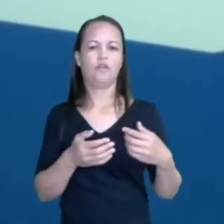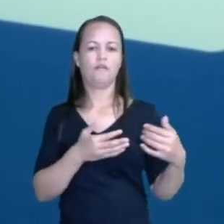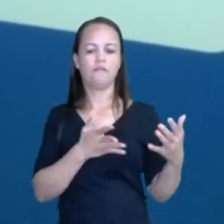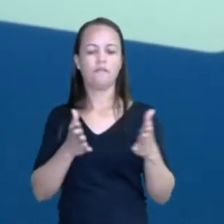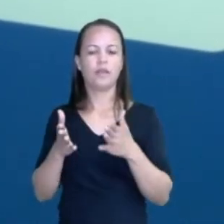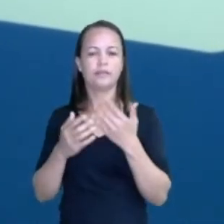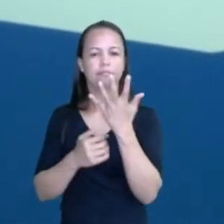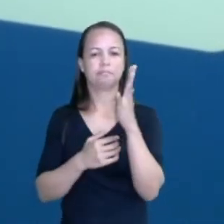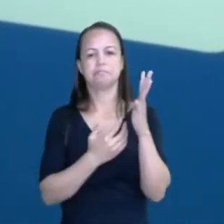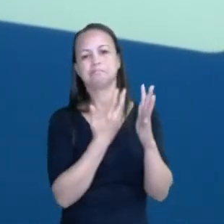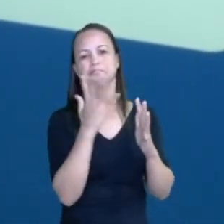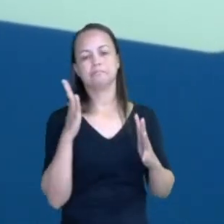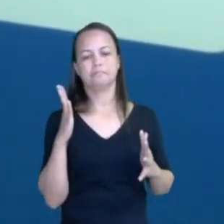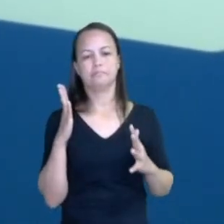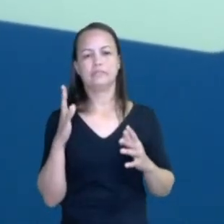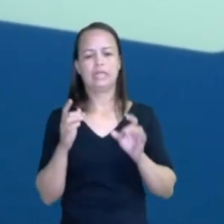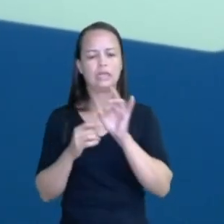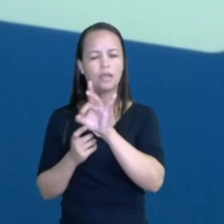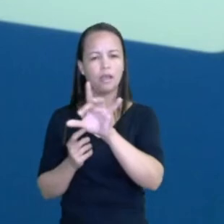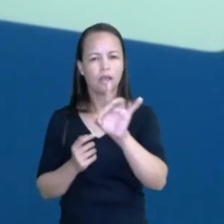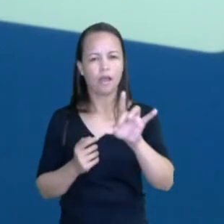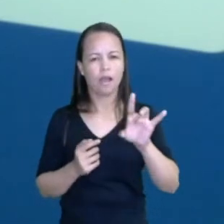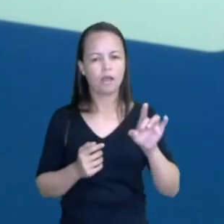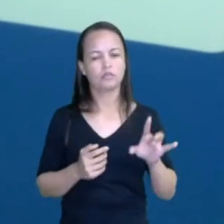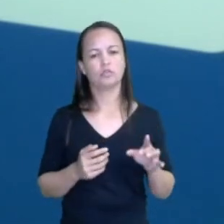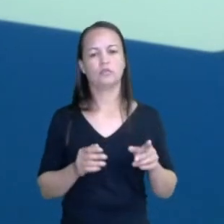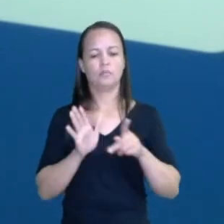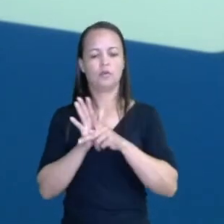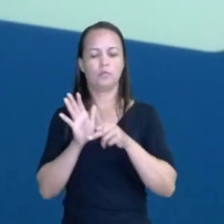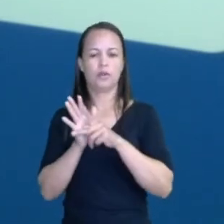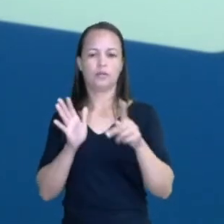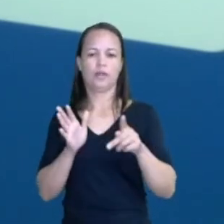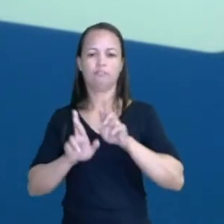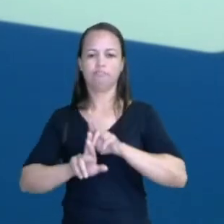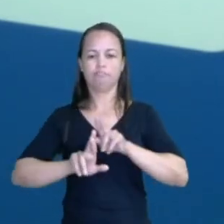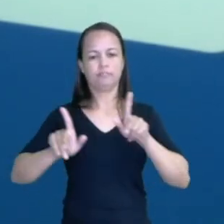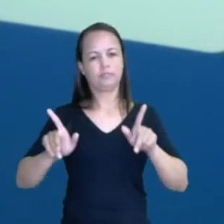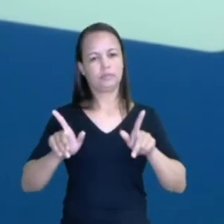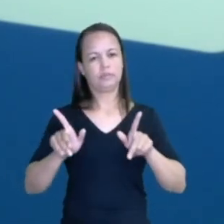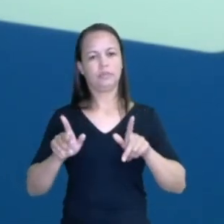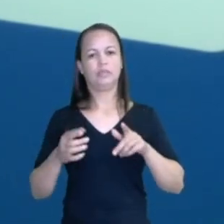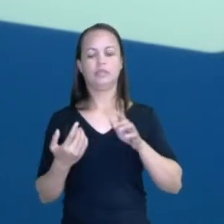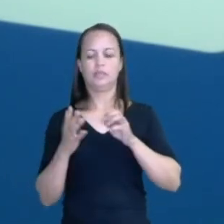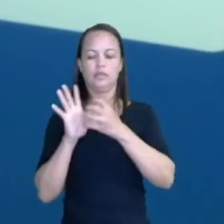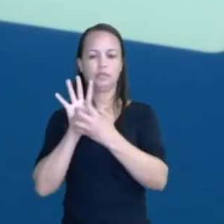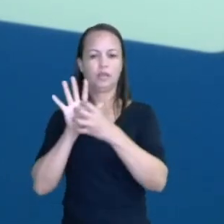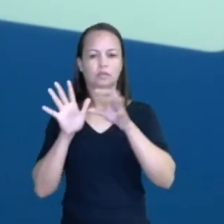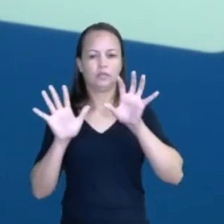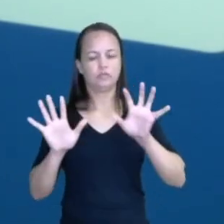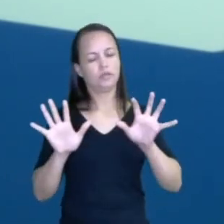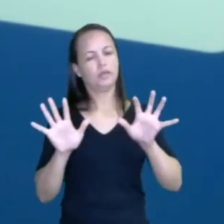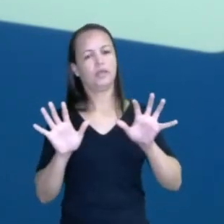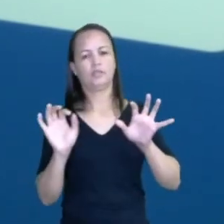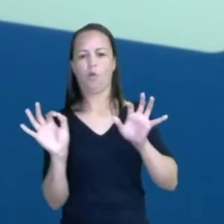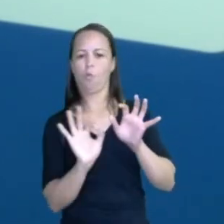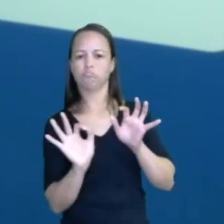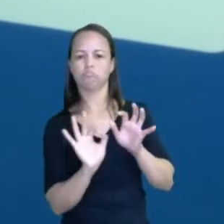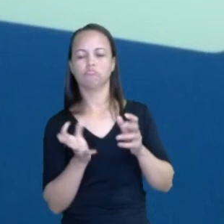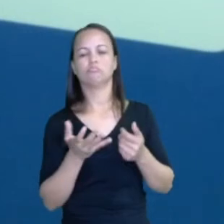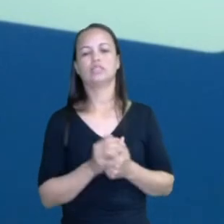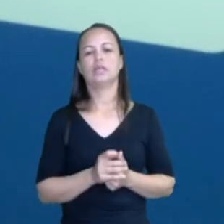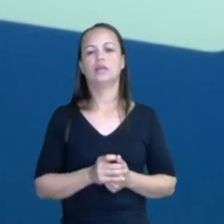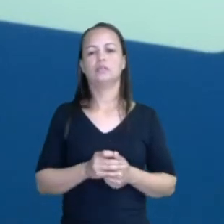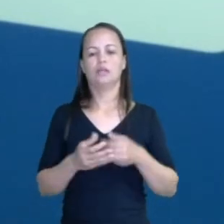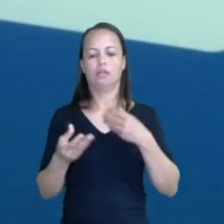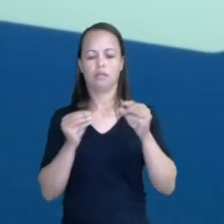natureza e cada um deles vai apresentar uma propriedade diferente, seja da transparência ou de não ser transparente,